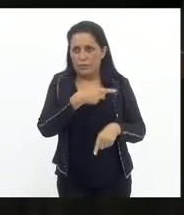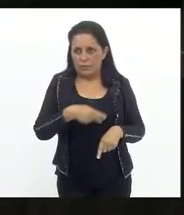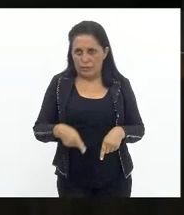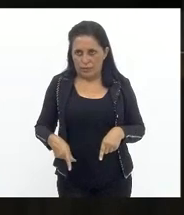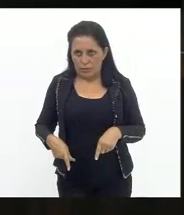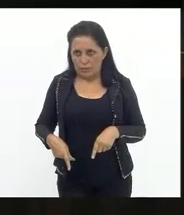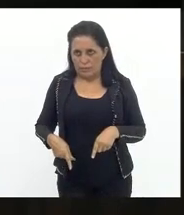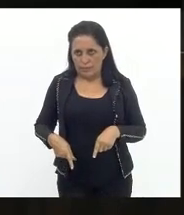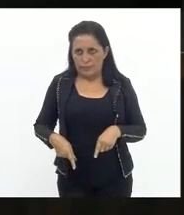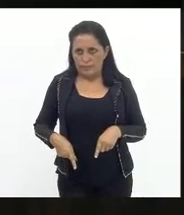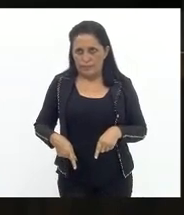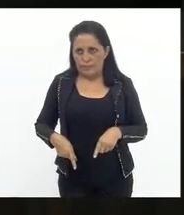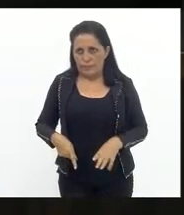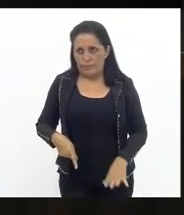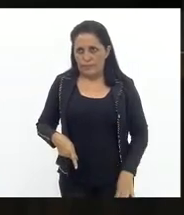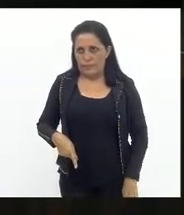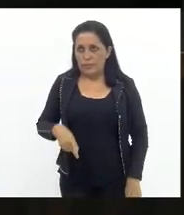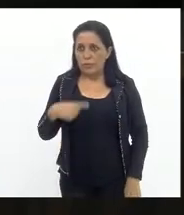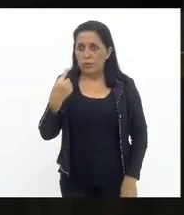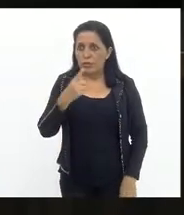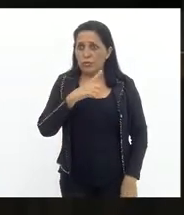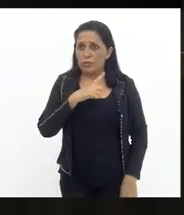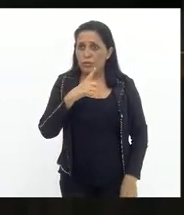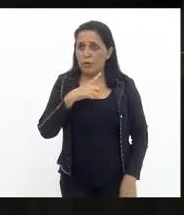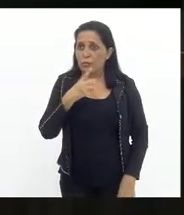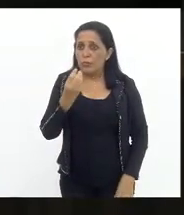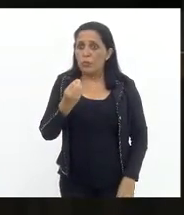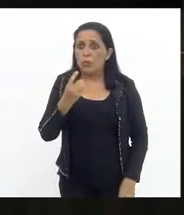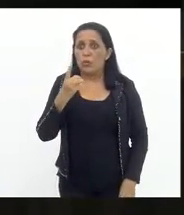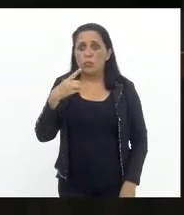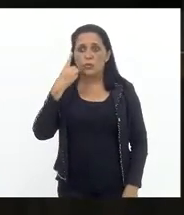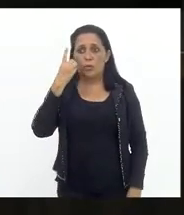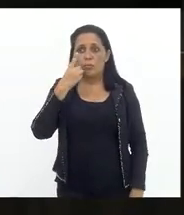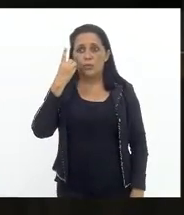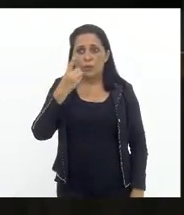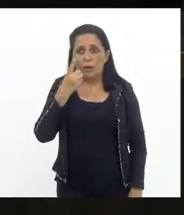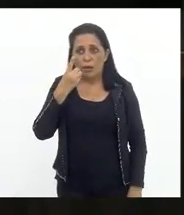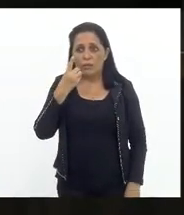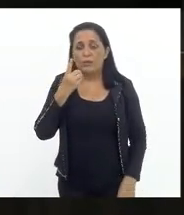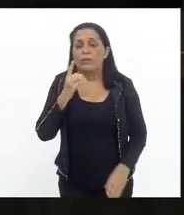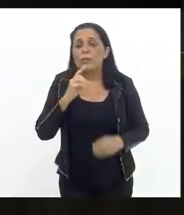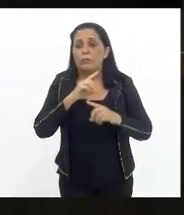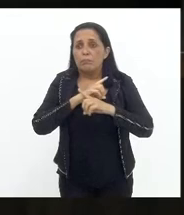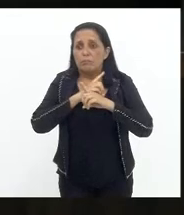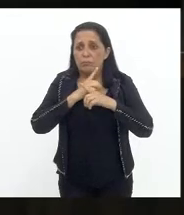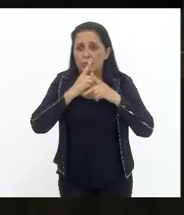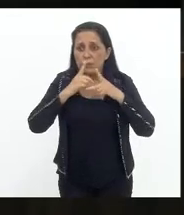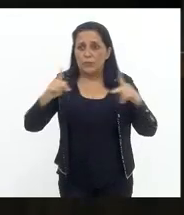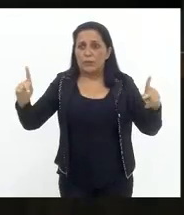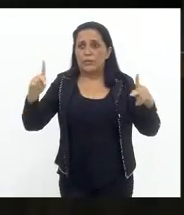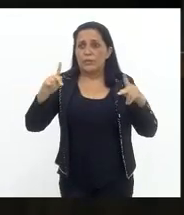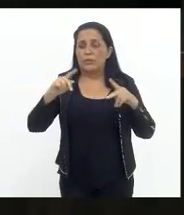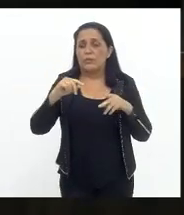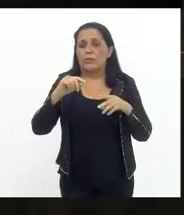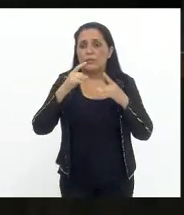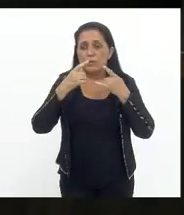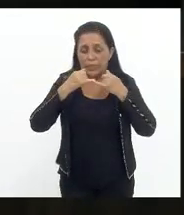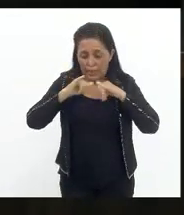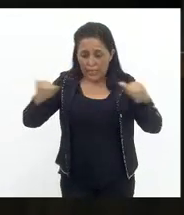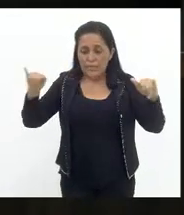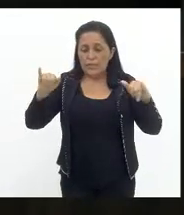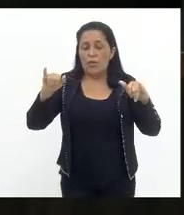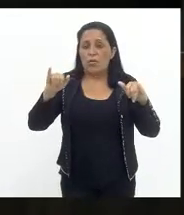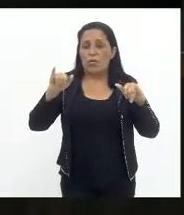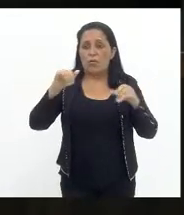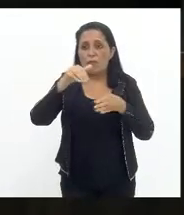só. Nós temos muitos deputados inscritos para a declaração de voto do projeto anterior. Temos várias